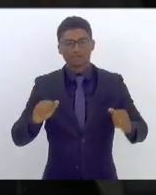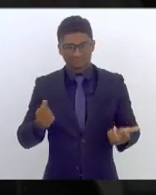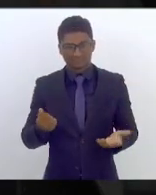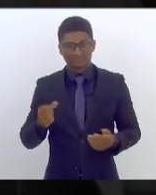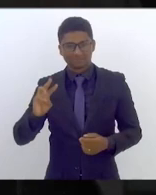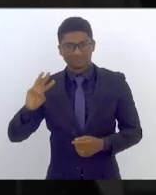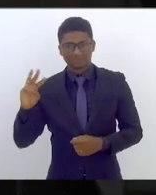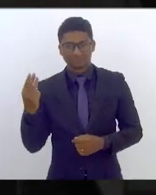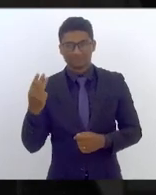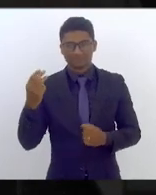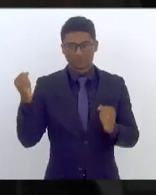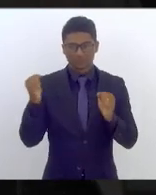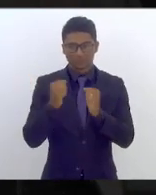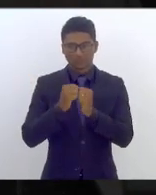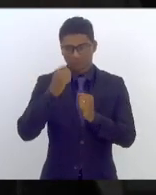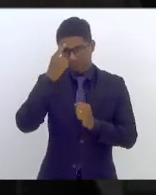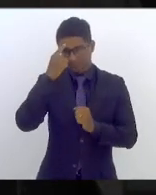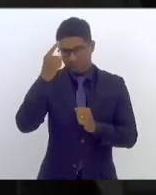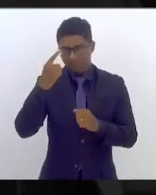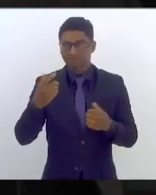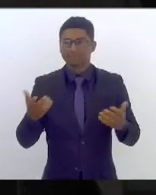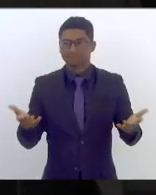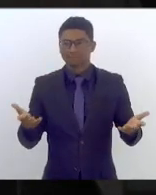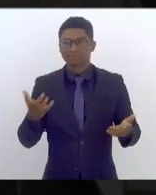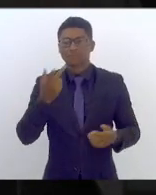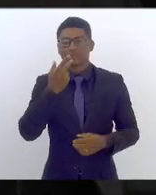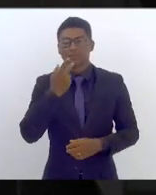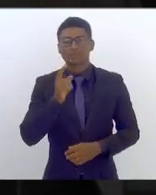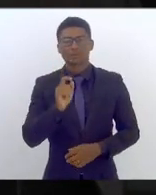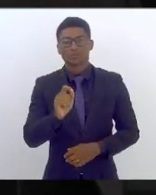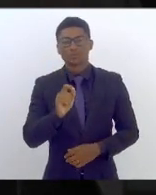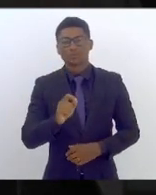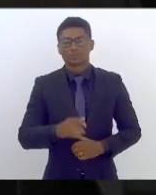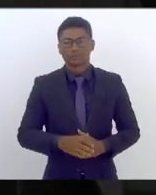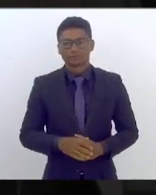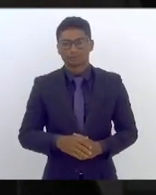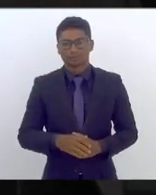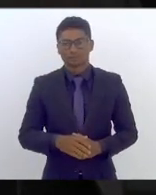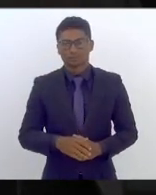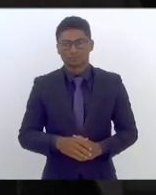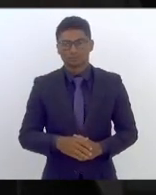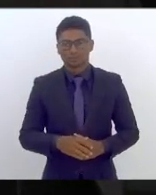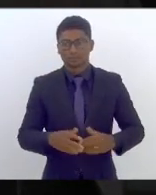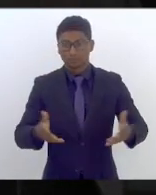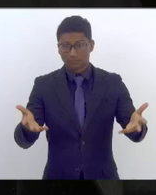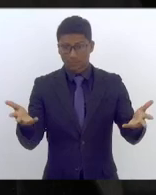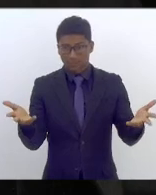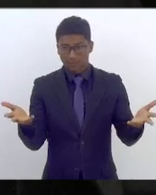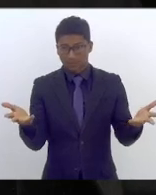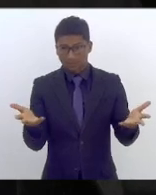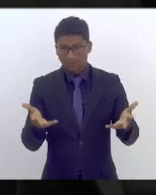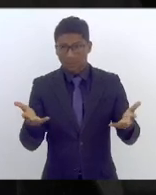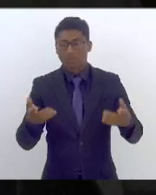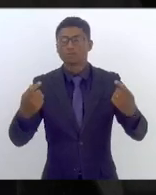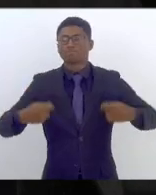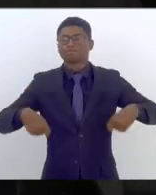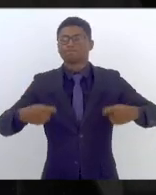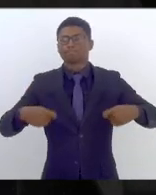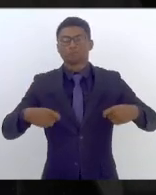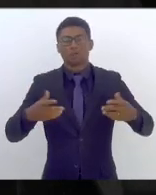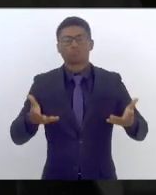em fim e devo dizer que talvez o que mereça agora Serena o tecido